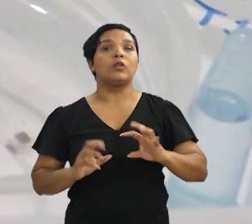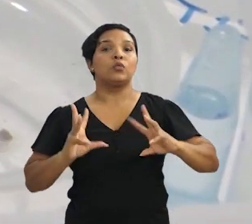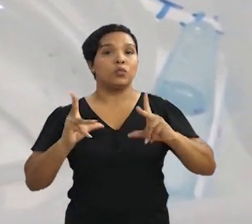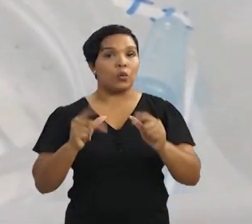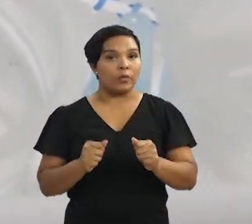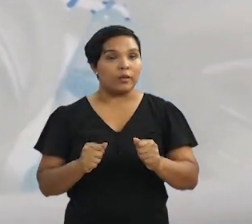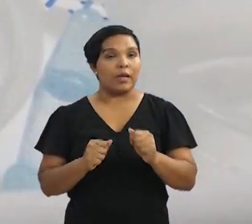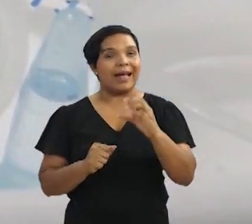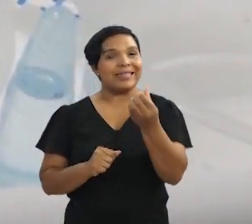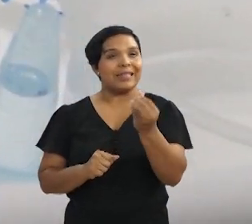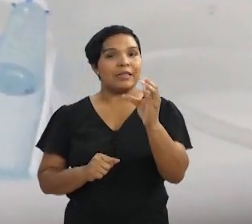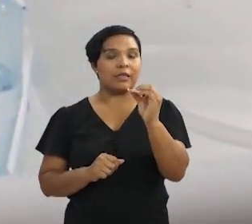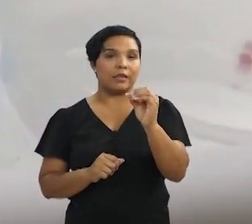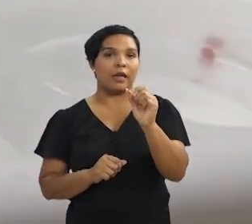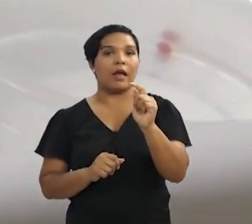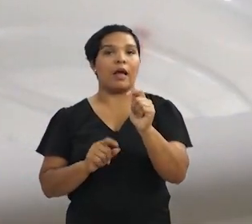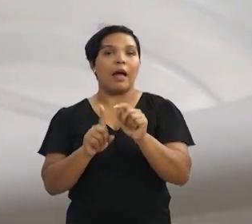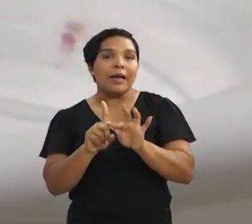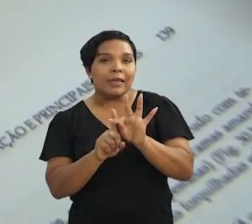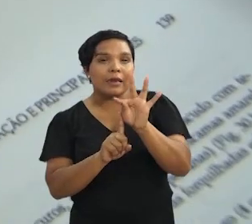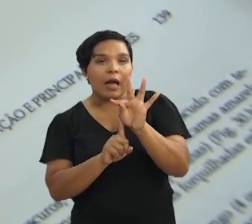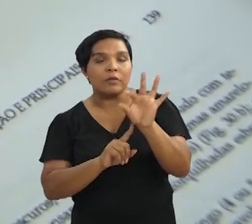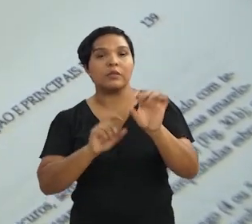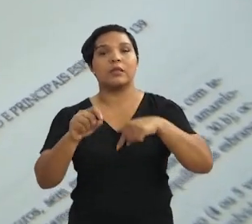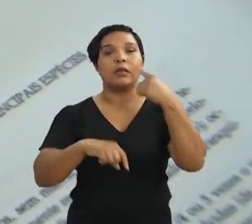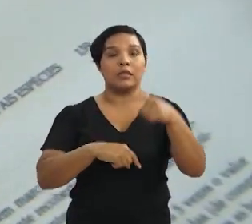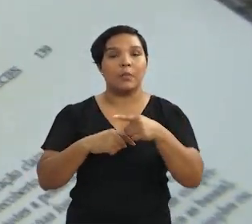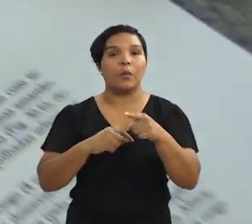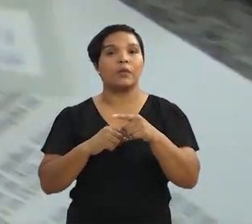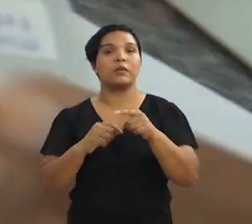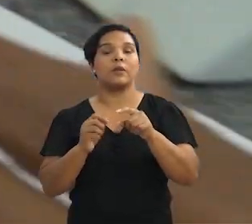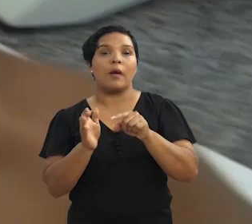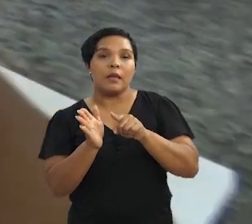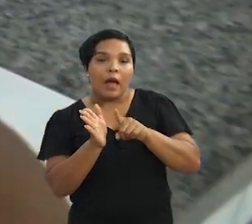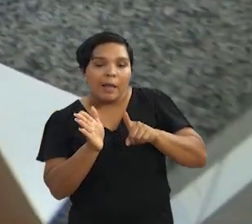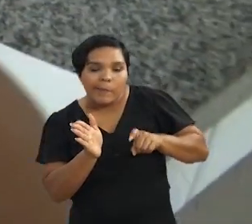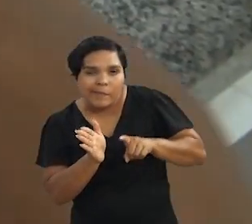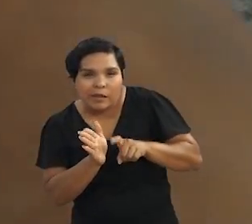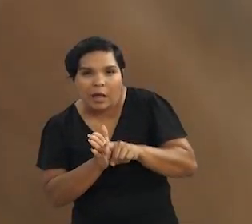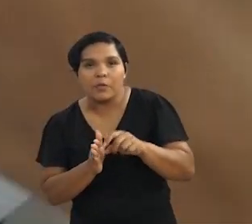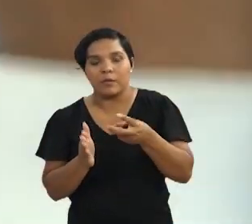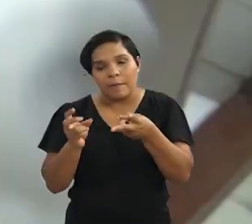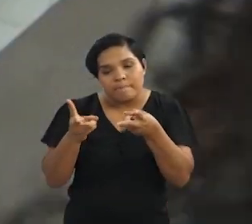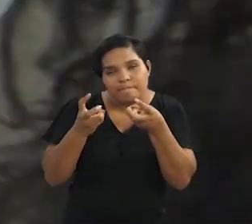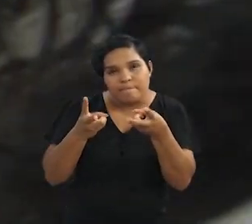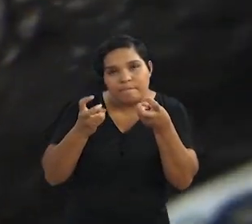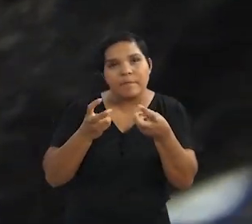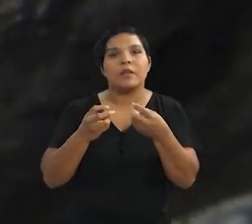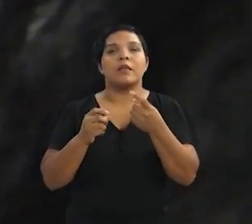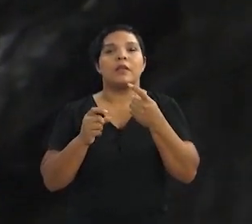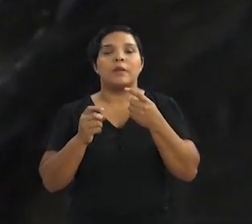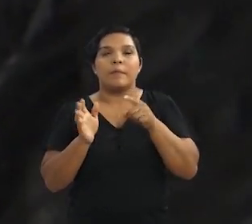eram aquecidas, né, em água a 60 graus e depois fazia a montagem dessas larvas em lâmina para identificar a